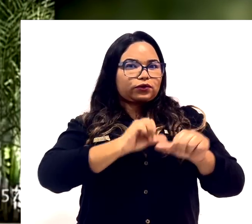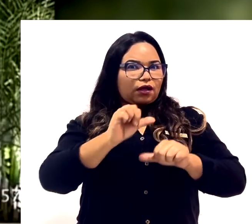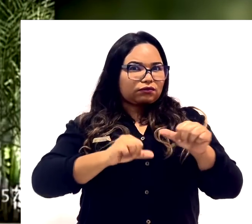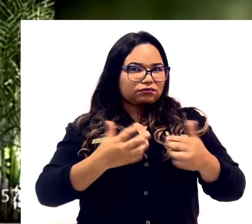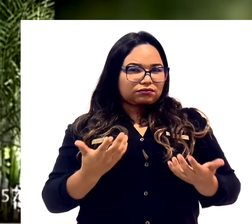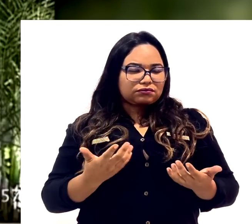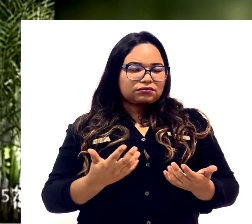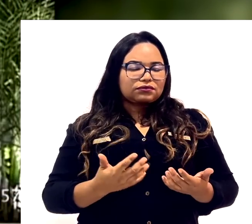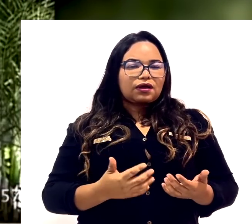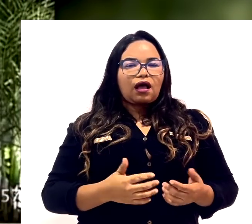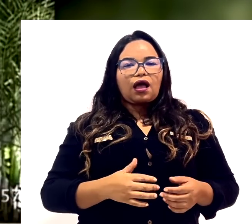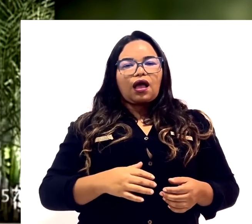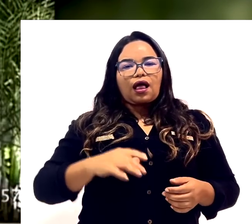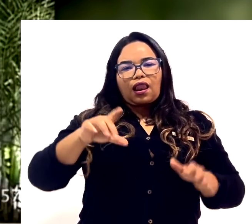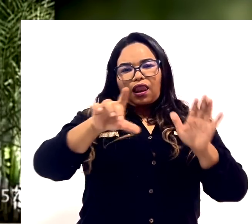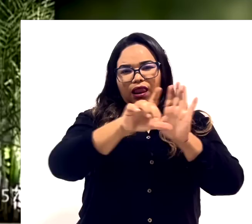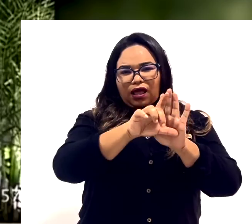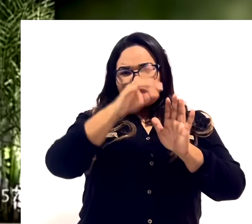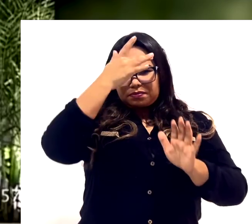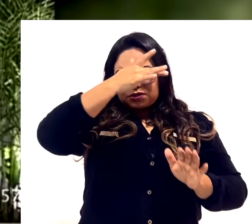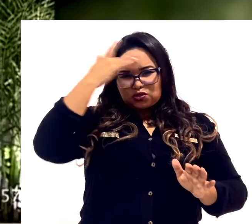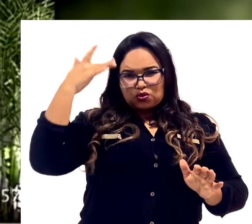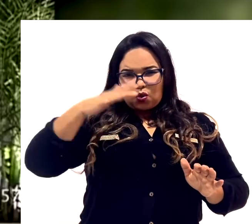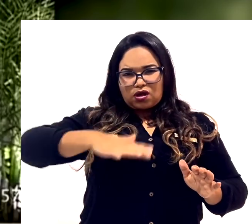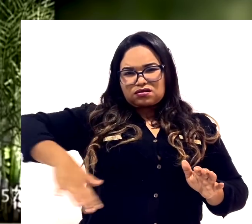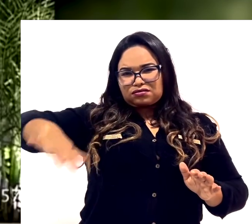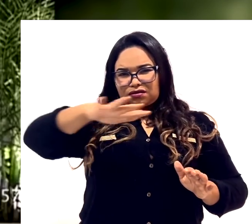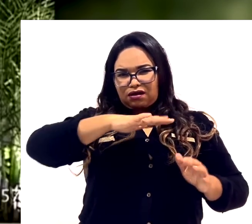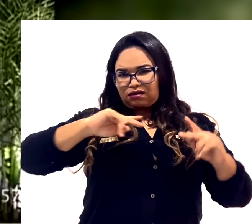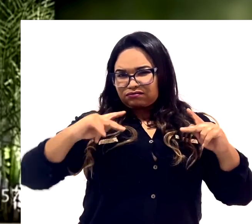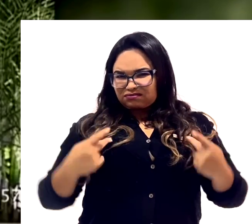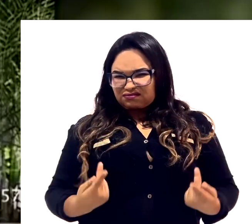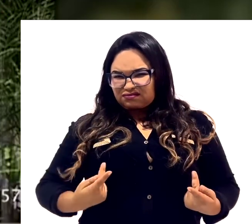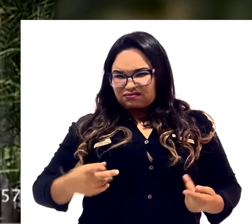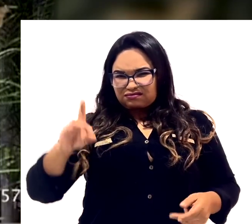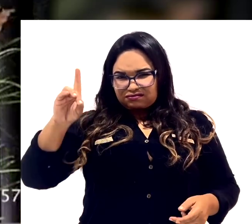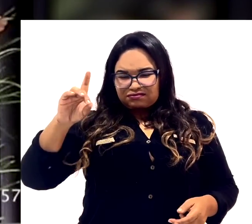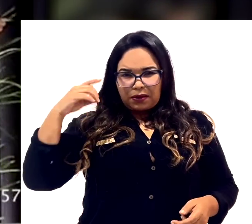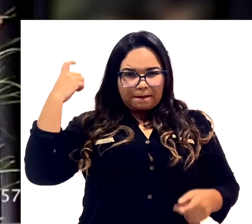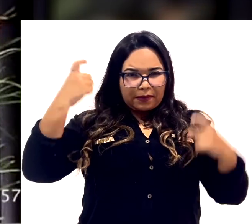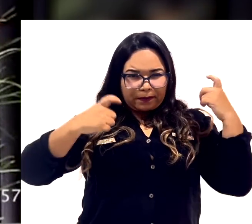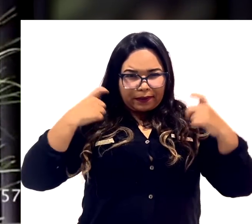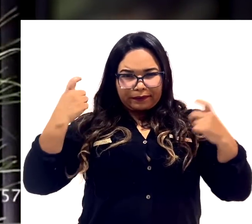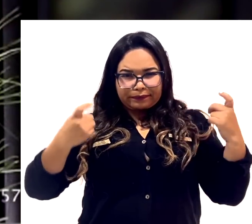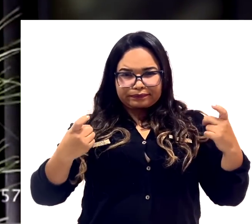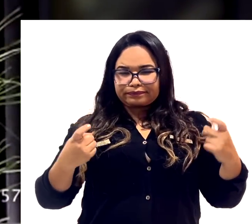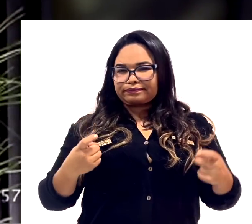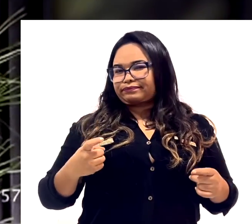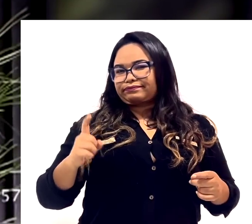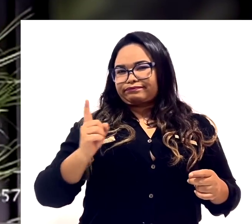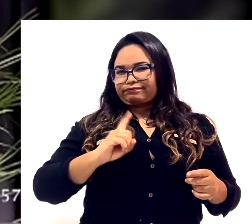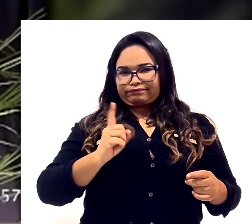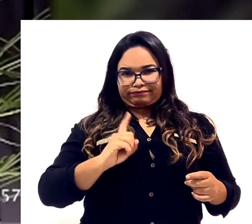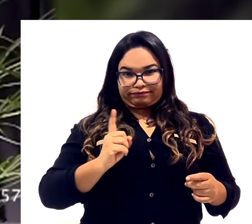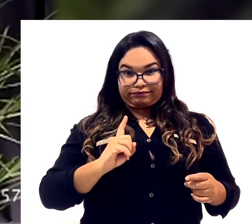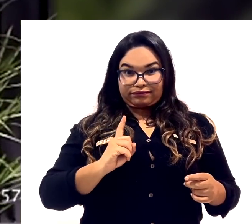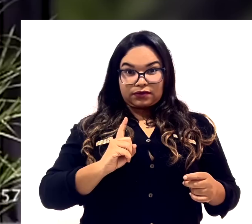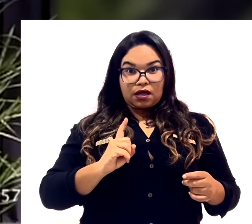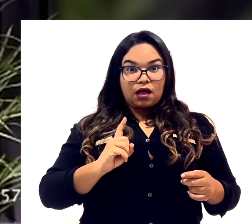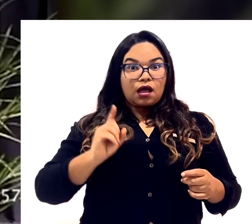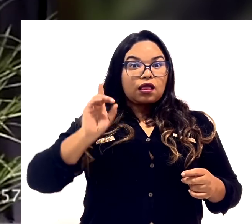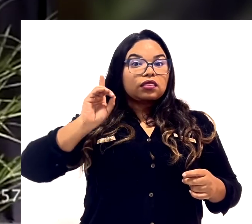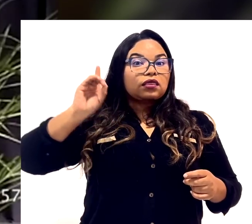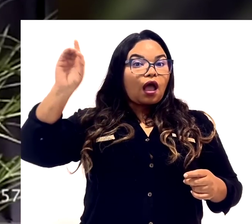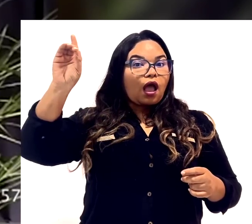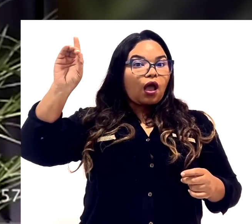estaria preocupado com as pequenas e tolas leis humanas? Não. Ele deve estar preocupado com uma modificação da